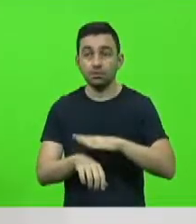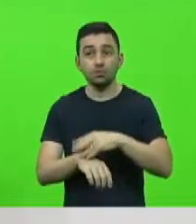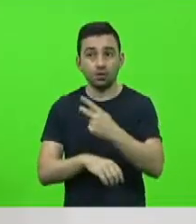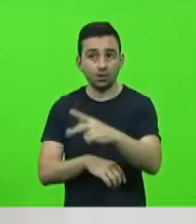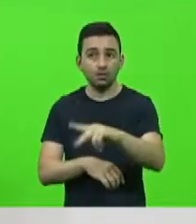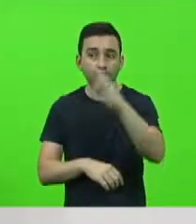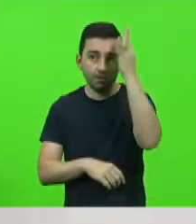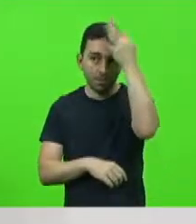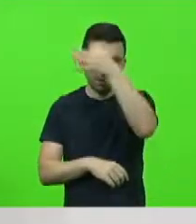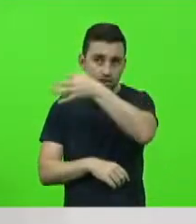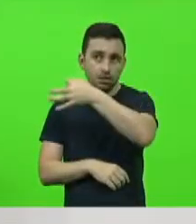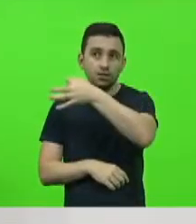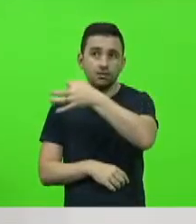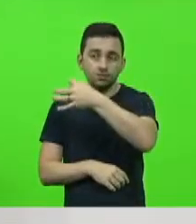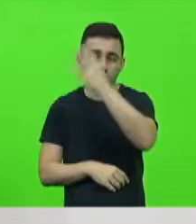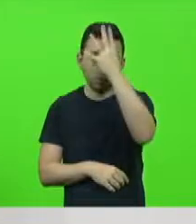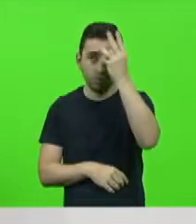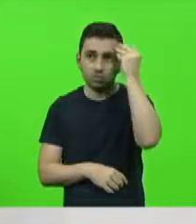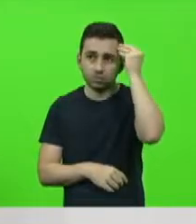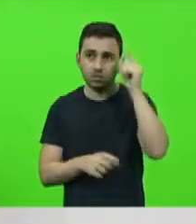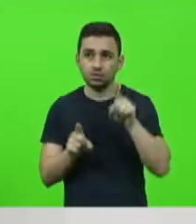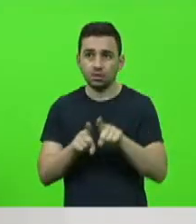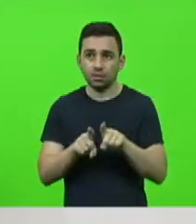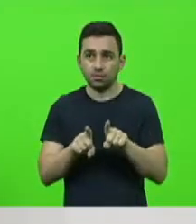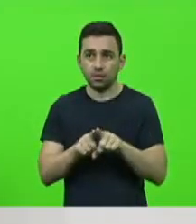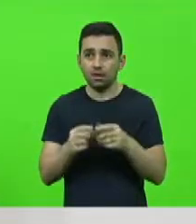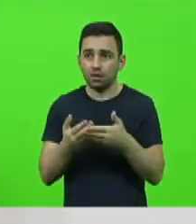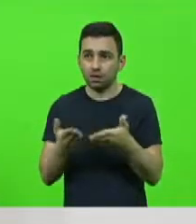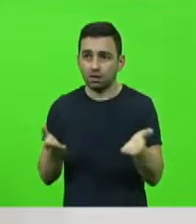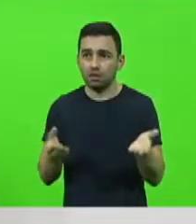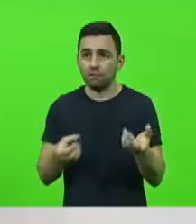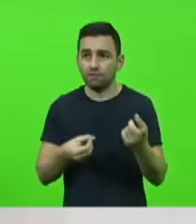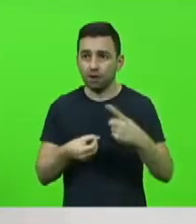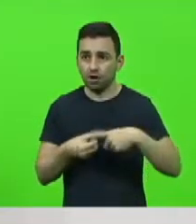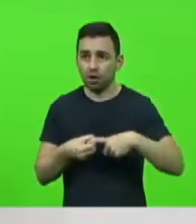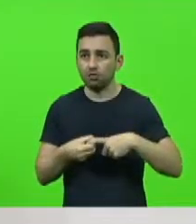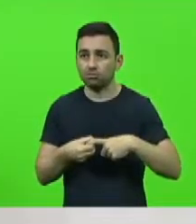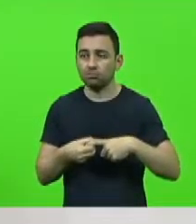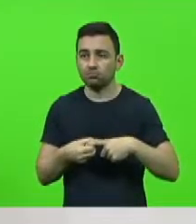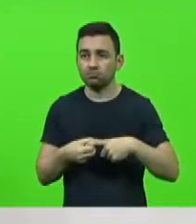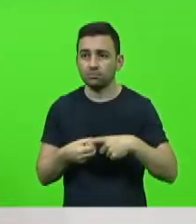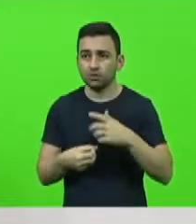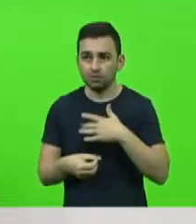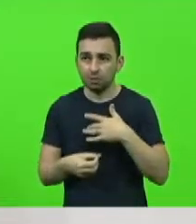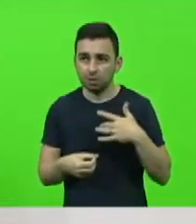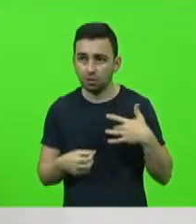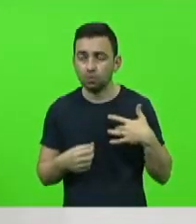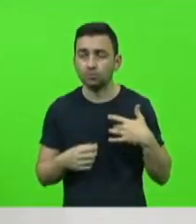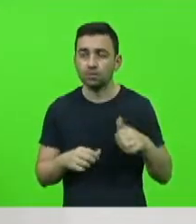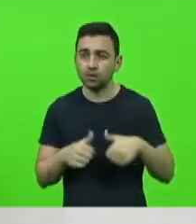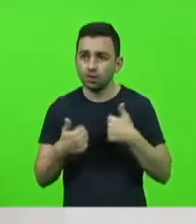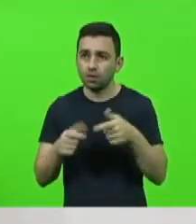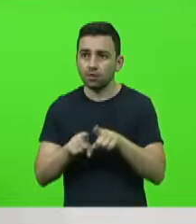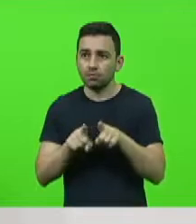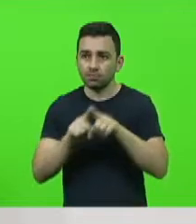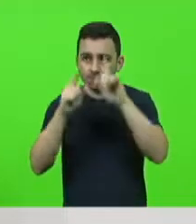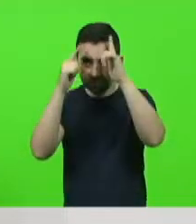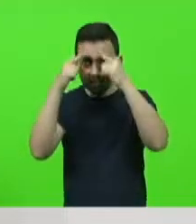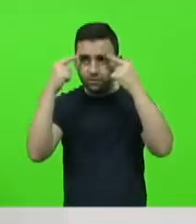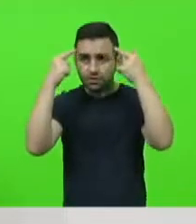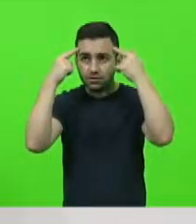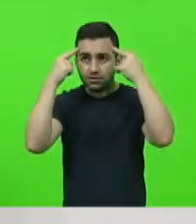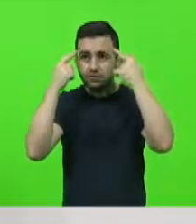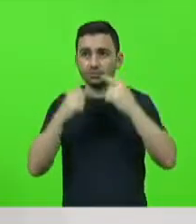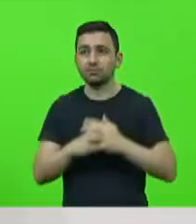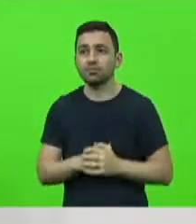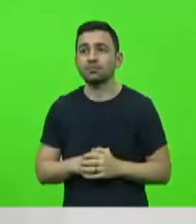Luciano Carminati, que está em recuperação, desejar boas melhoras, deputado Sareta, também, que compõe a nossa bancada, pela